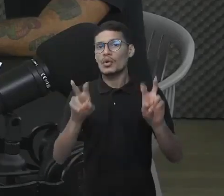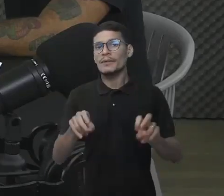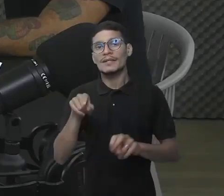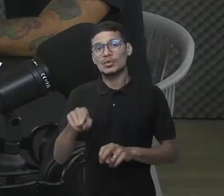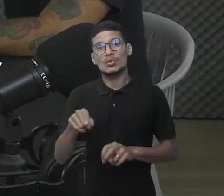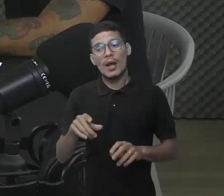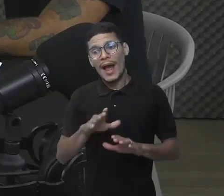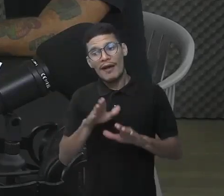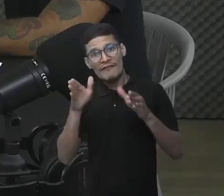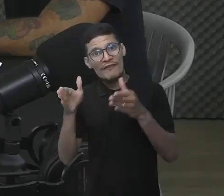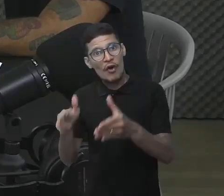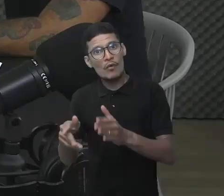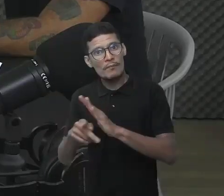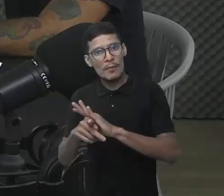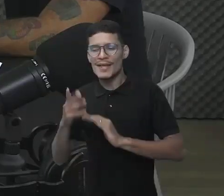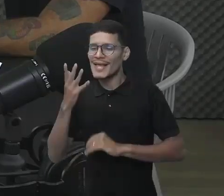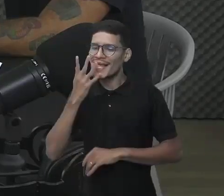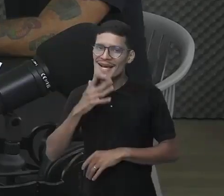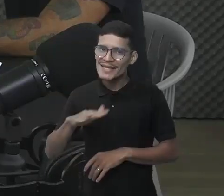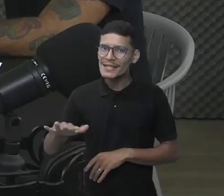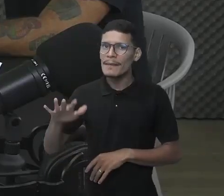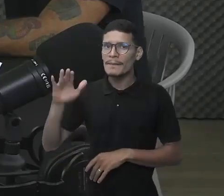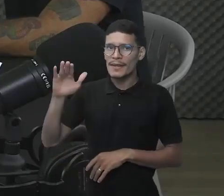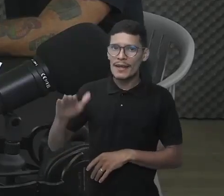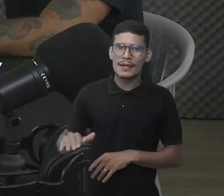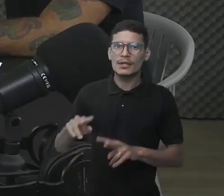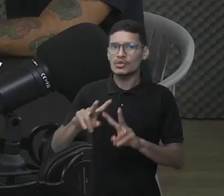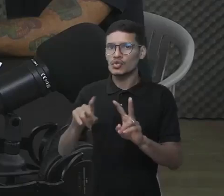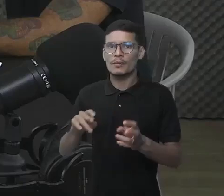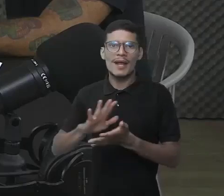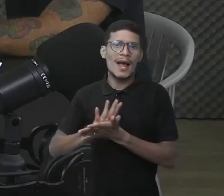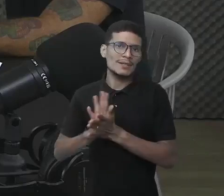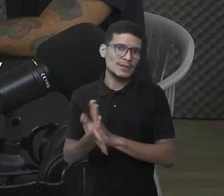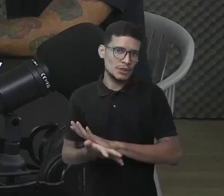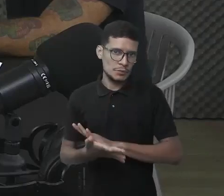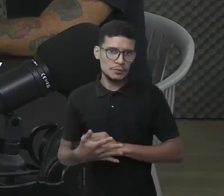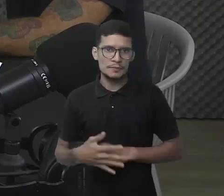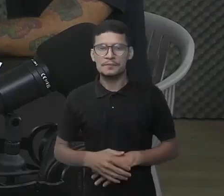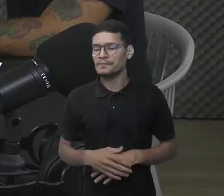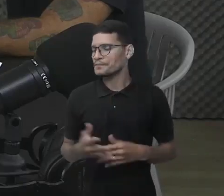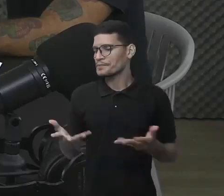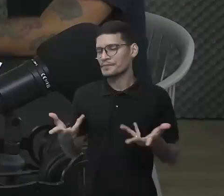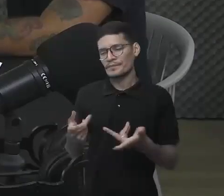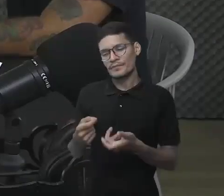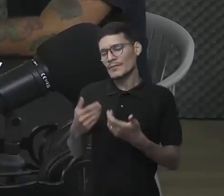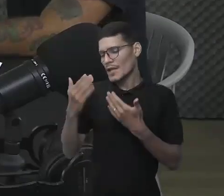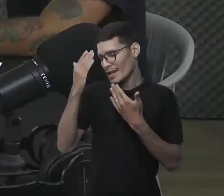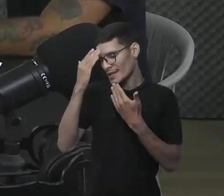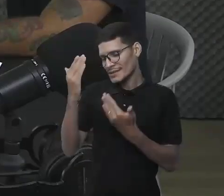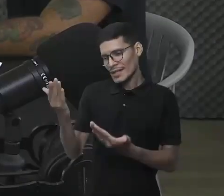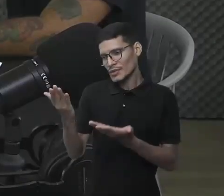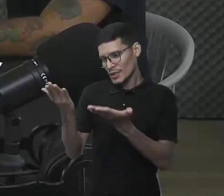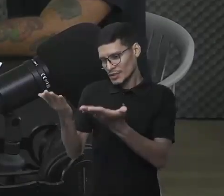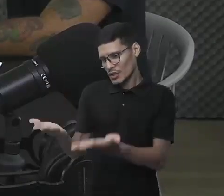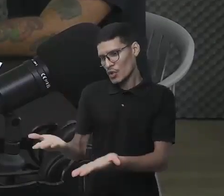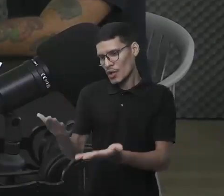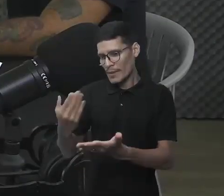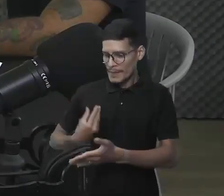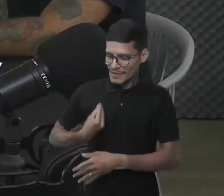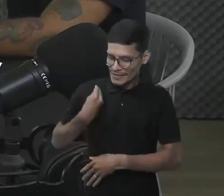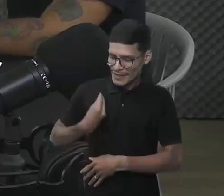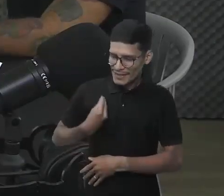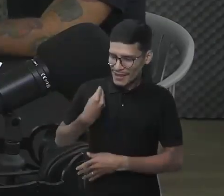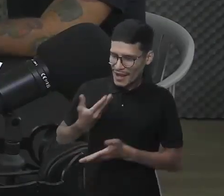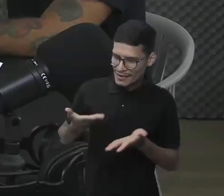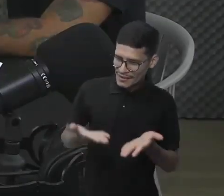criança pequena com relação ao racismo. Maravilha. Professora, eu agradeço profundamente a sua presença nesse programa. Para